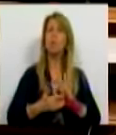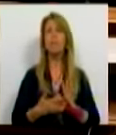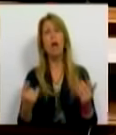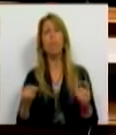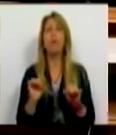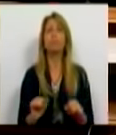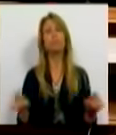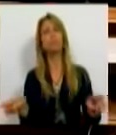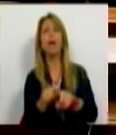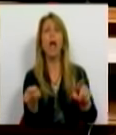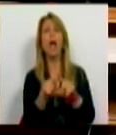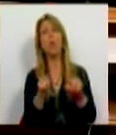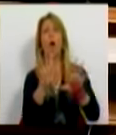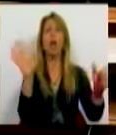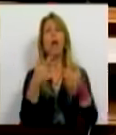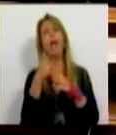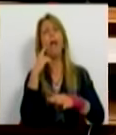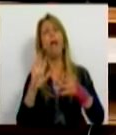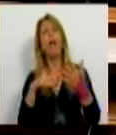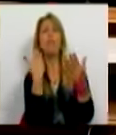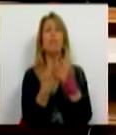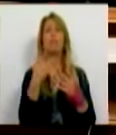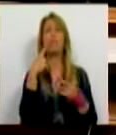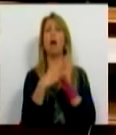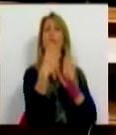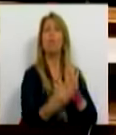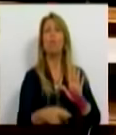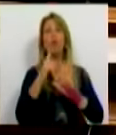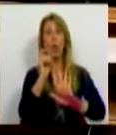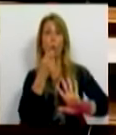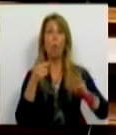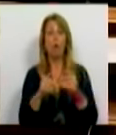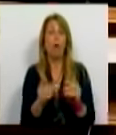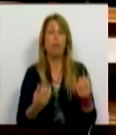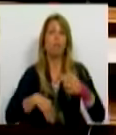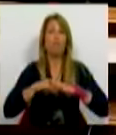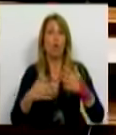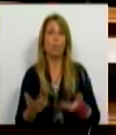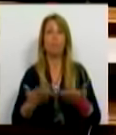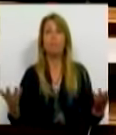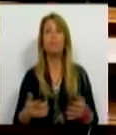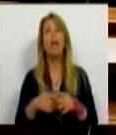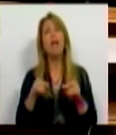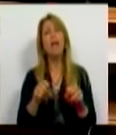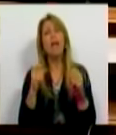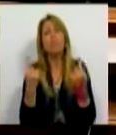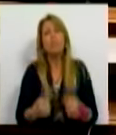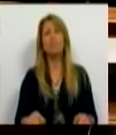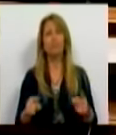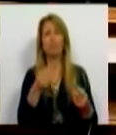a panaceia, a solução mágica para todas as necessidades de educação no país, é pura e simplesmente uma